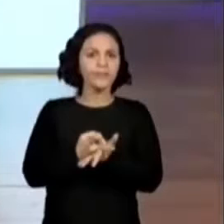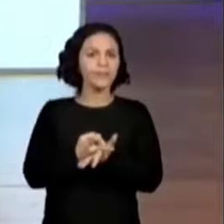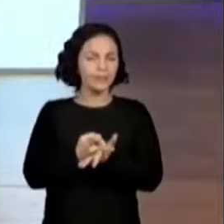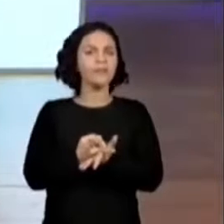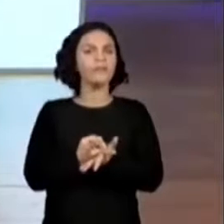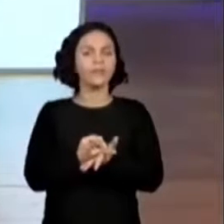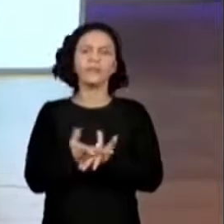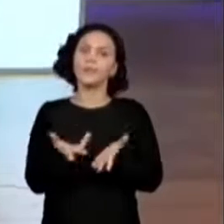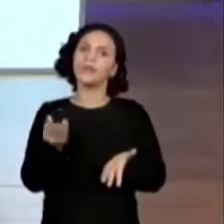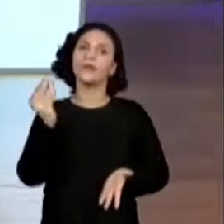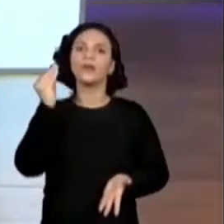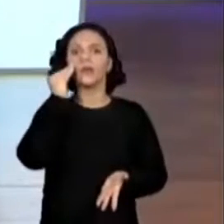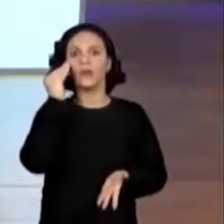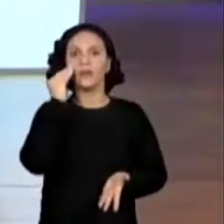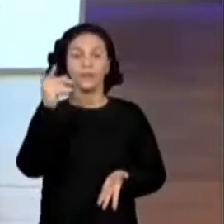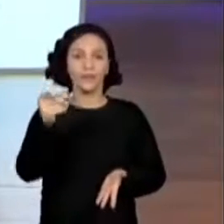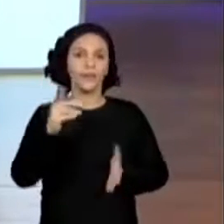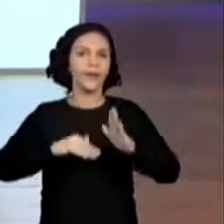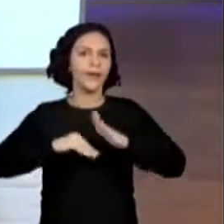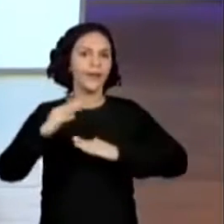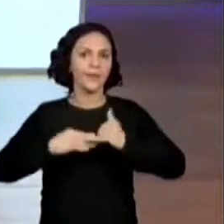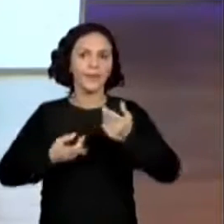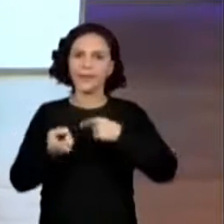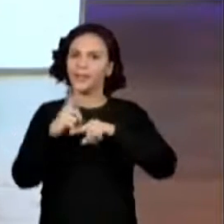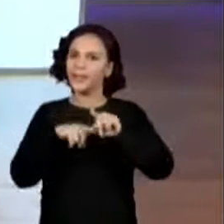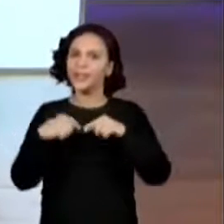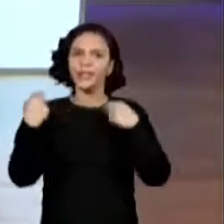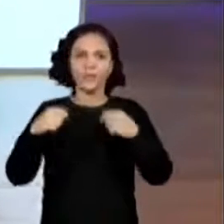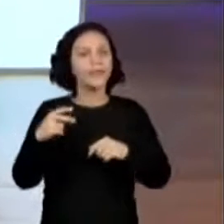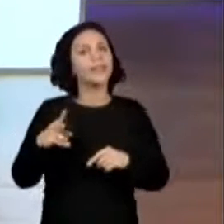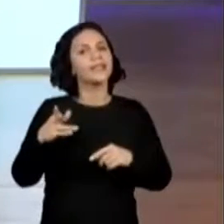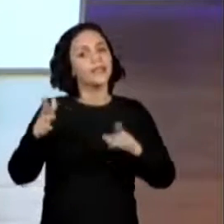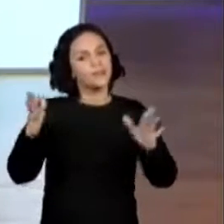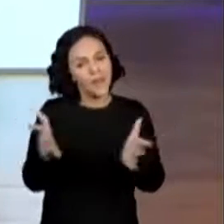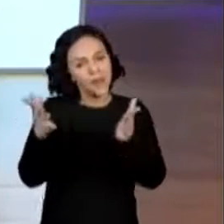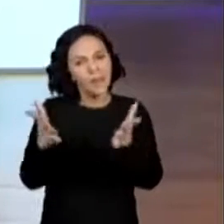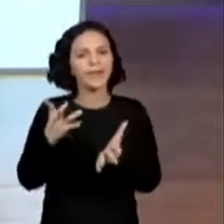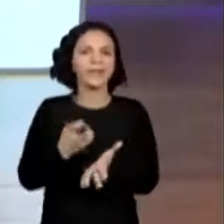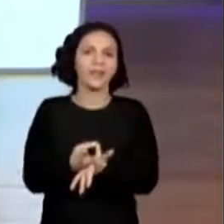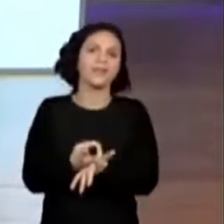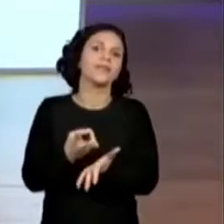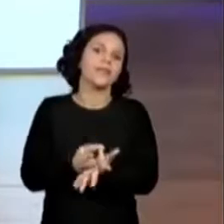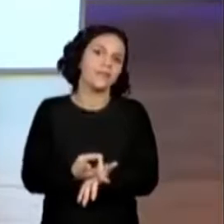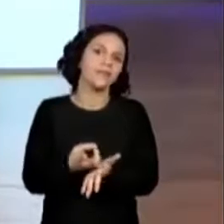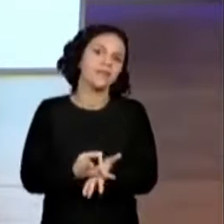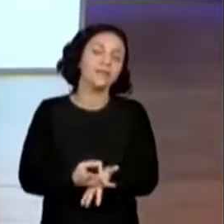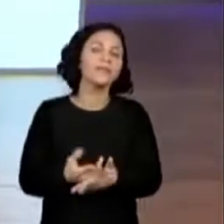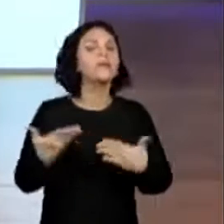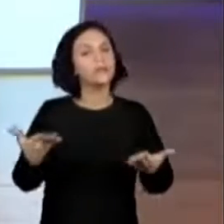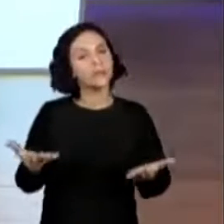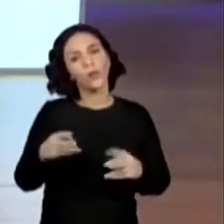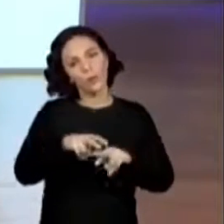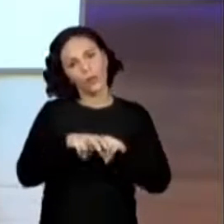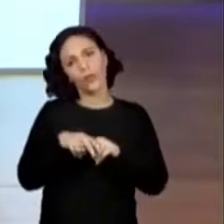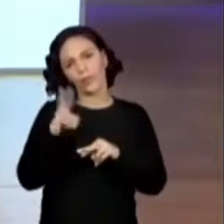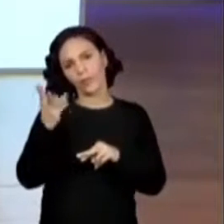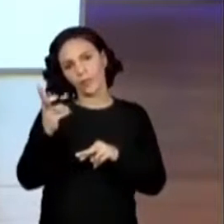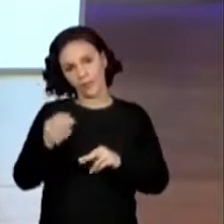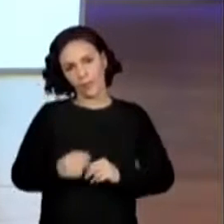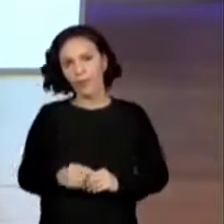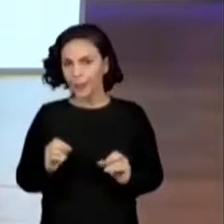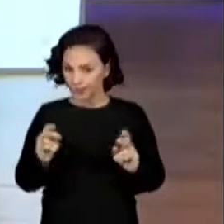com ela. Claro, é uma habilidade que a gente precisa estar sempre reforçando, então a gente continua o trabalho aí com ela, tá